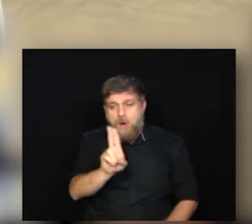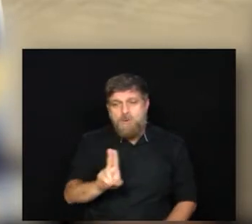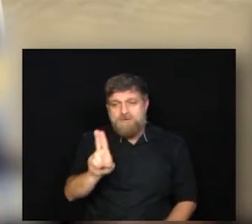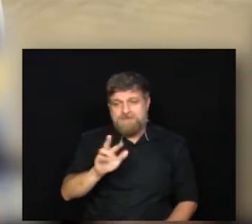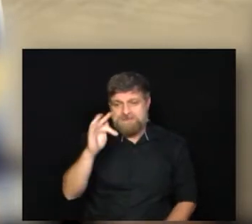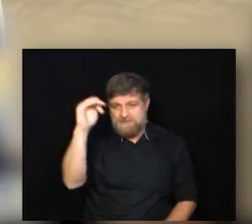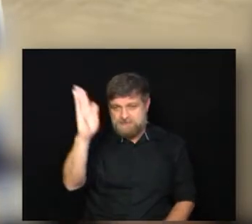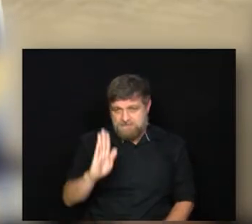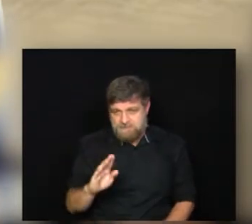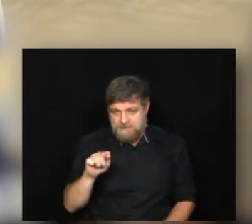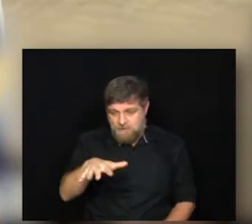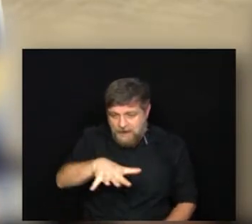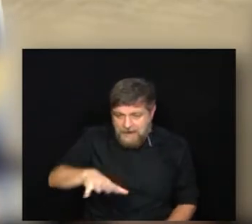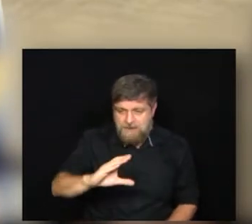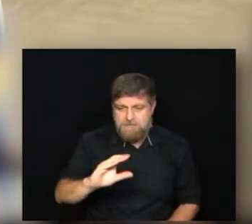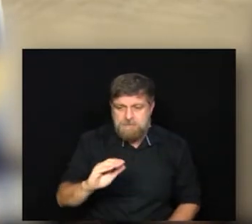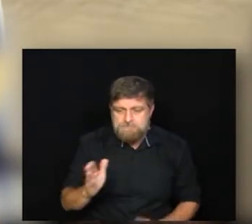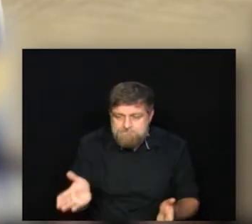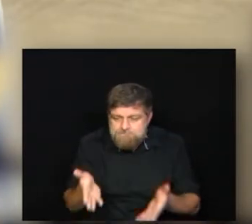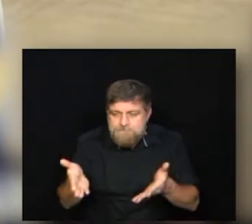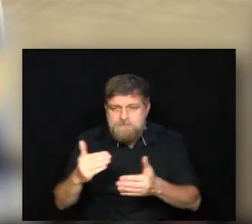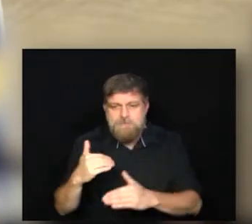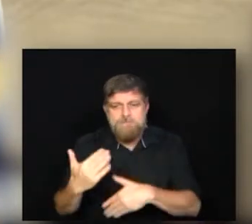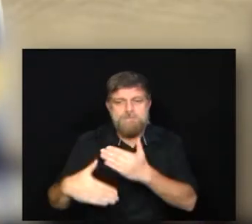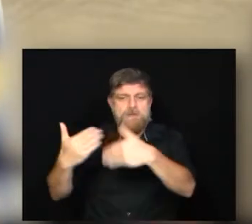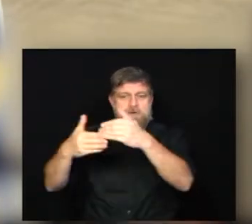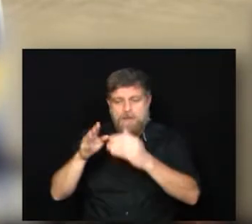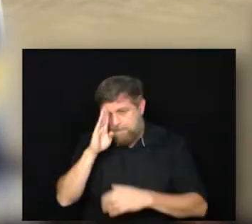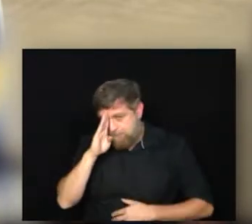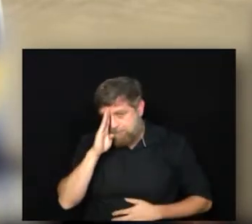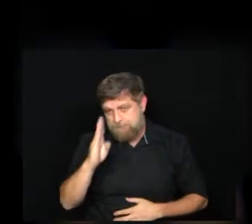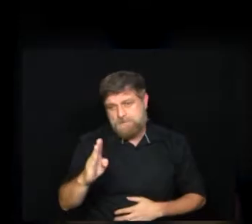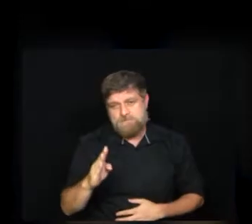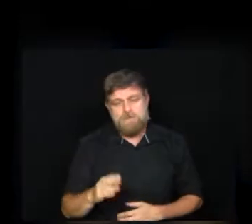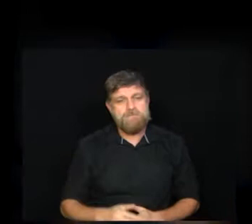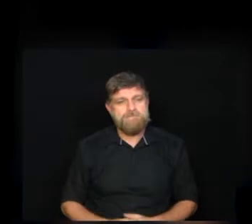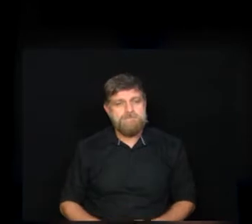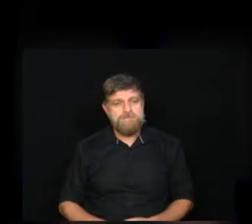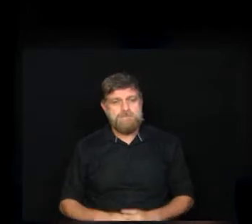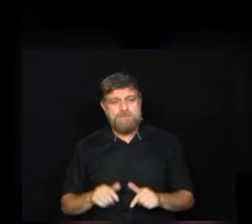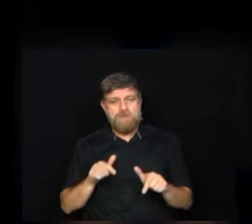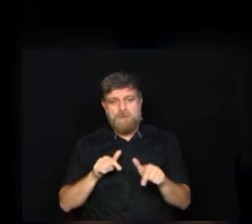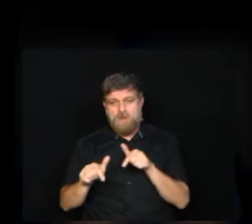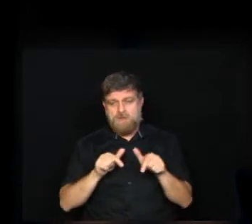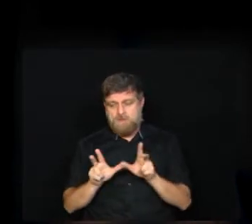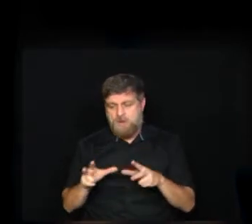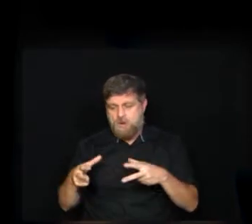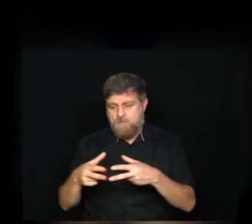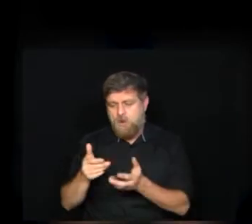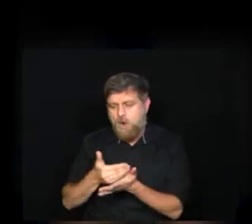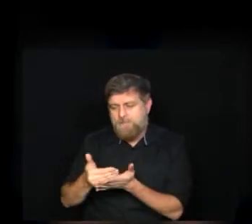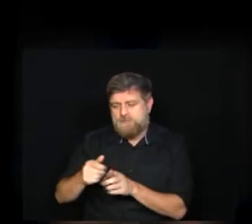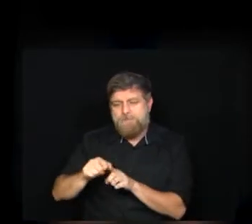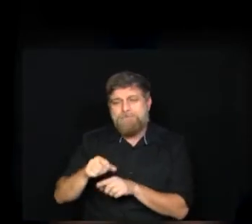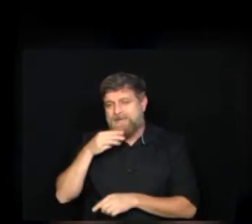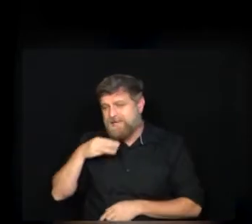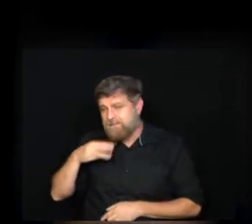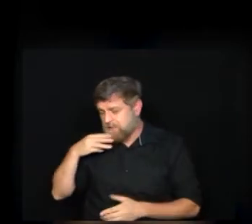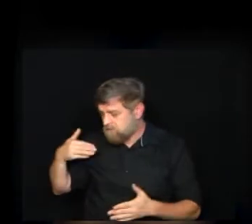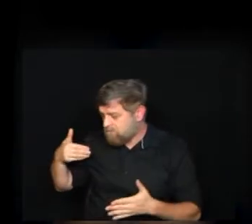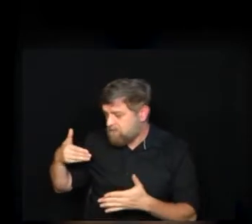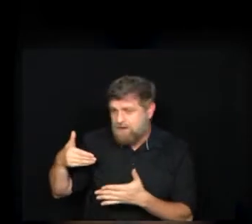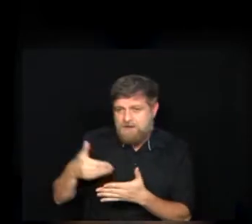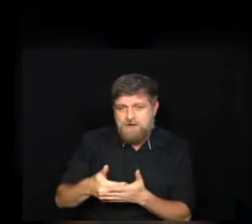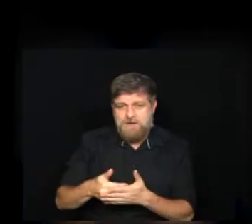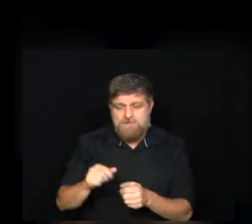como indutor de desenvolvimento da cidade e, de modo particular, da região do Campo Grande. Os trabalhos da comissão começaram em março e foram